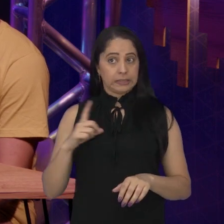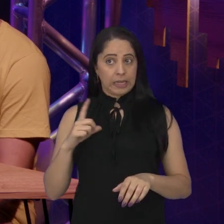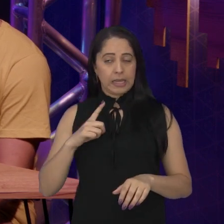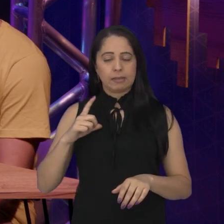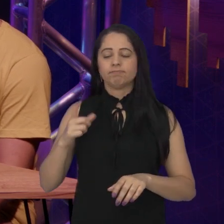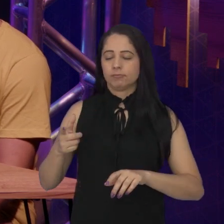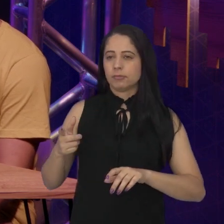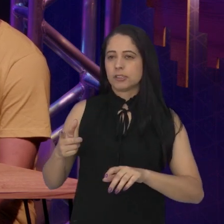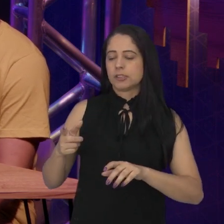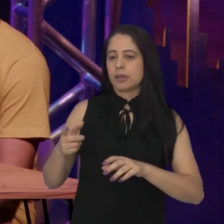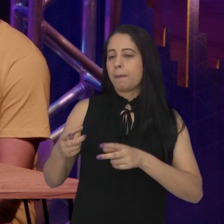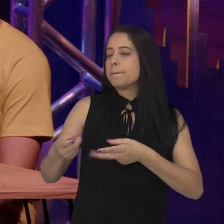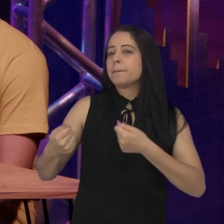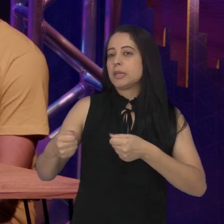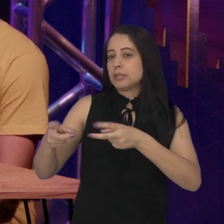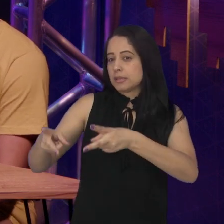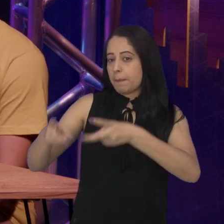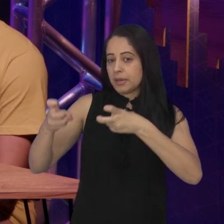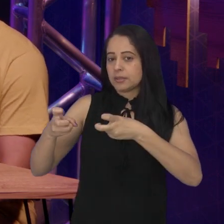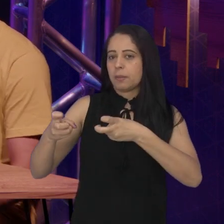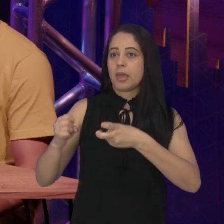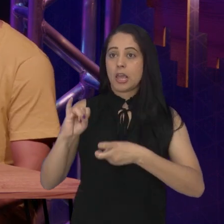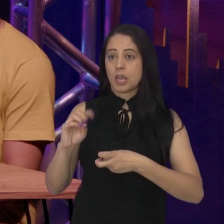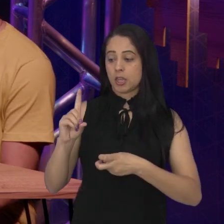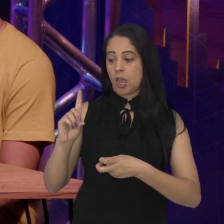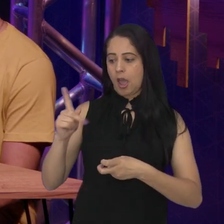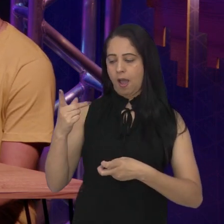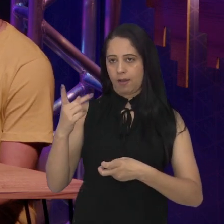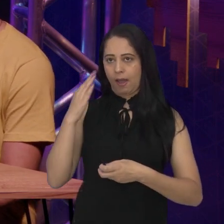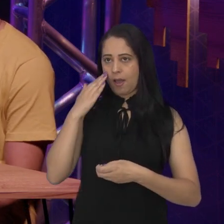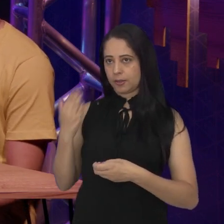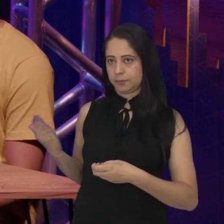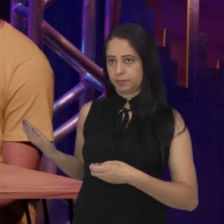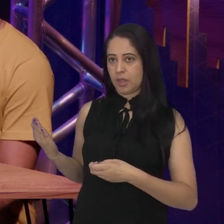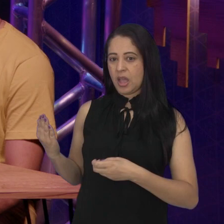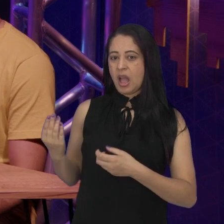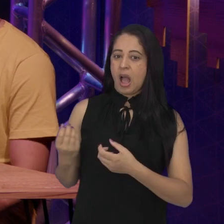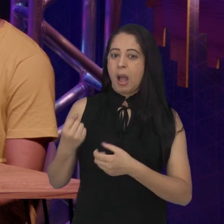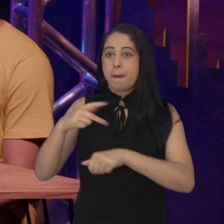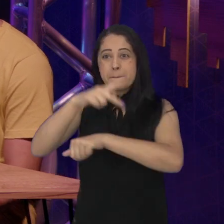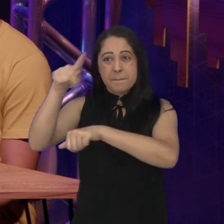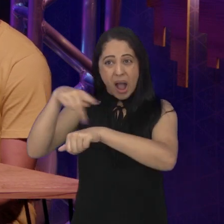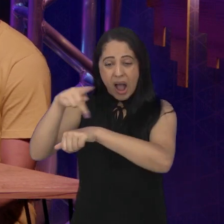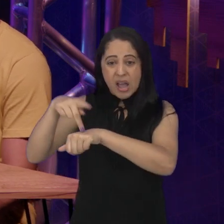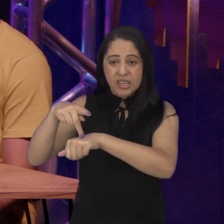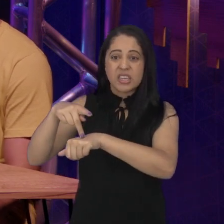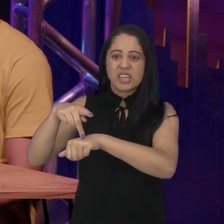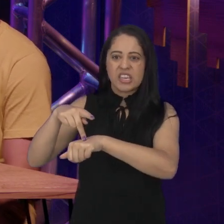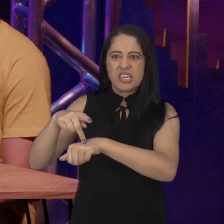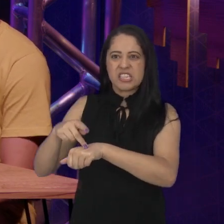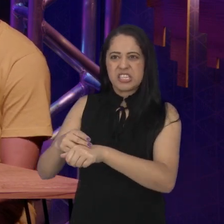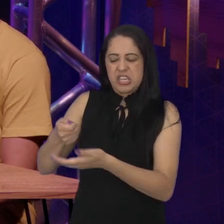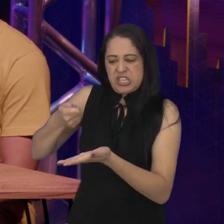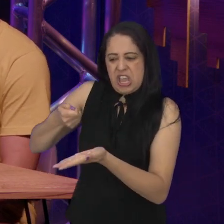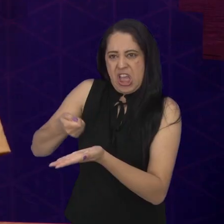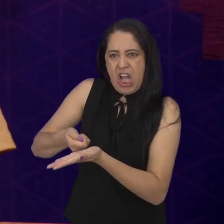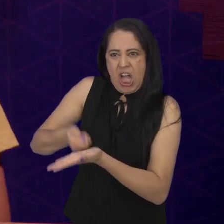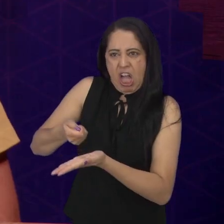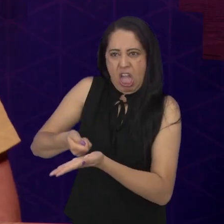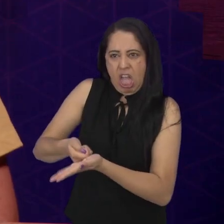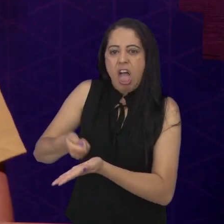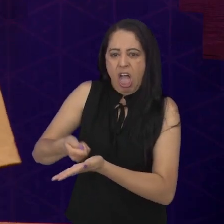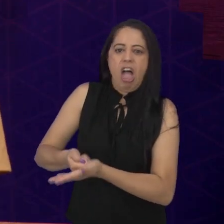algumas situações, né, que a gente vê na lista de IDH, alguns países com regimes um pouco